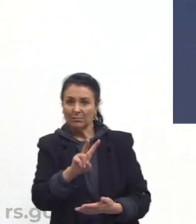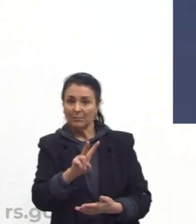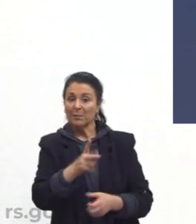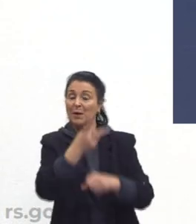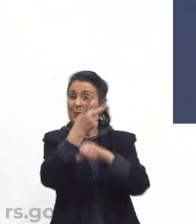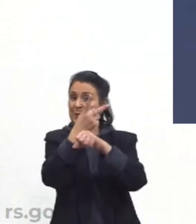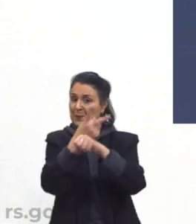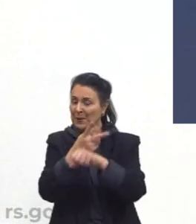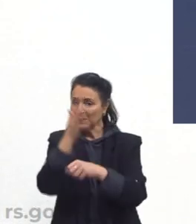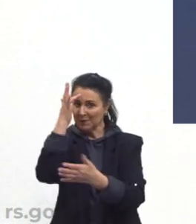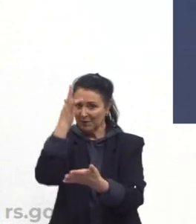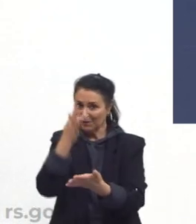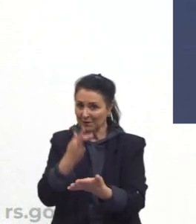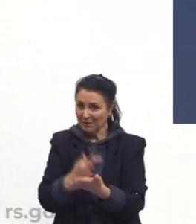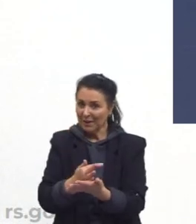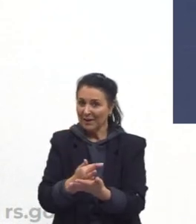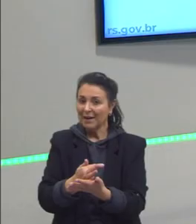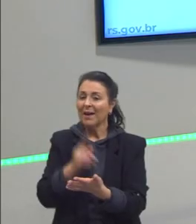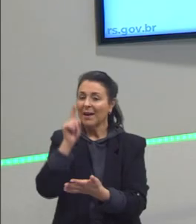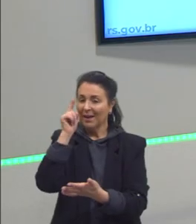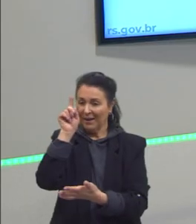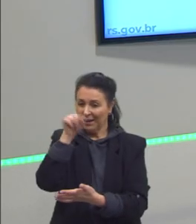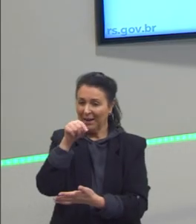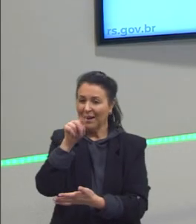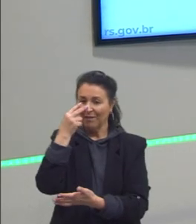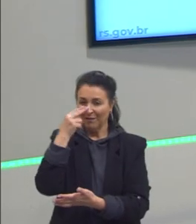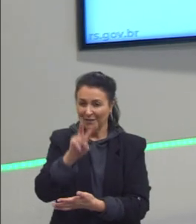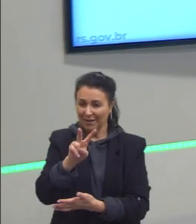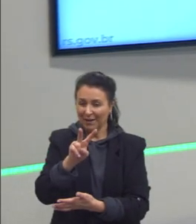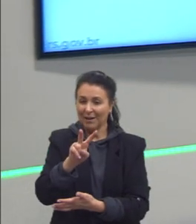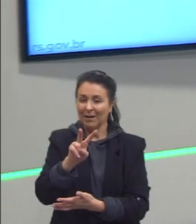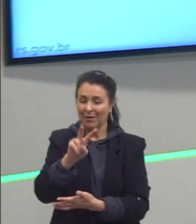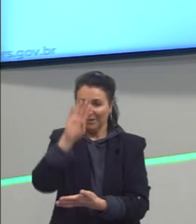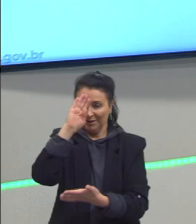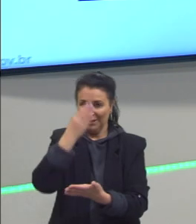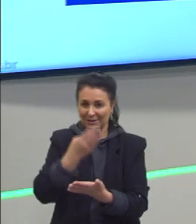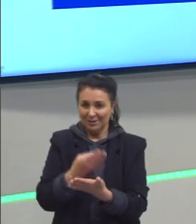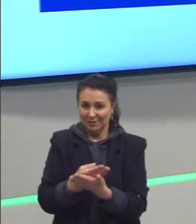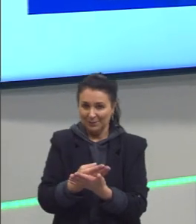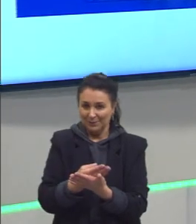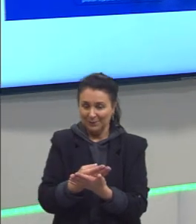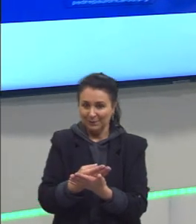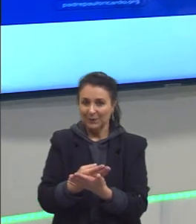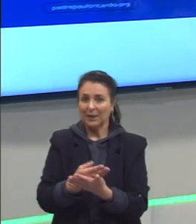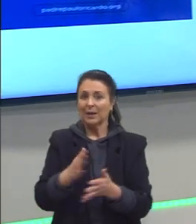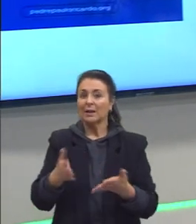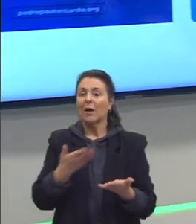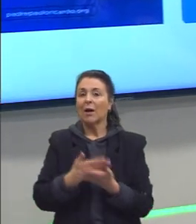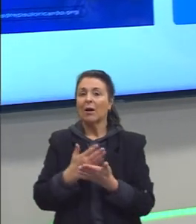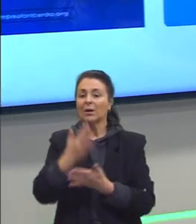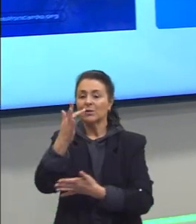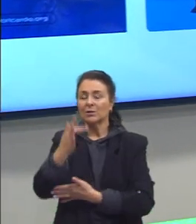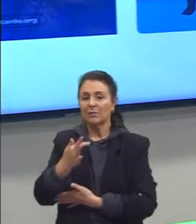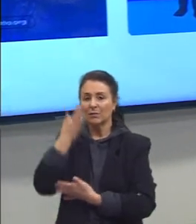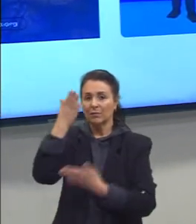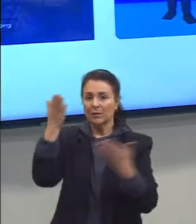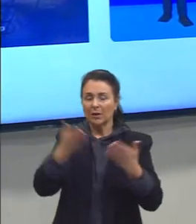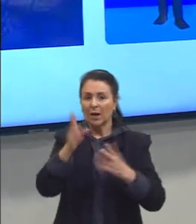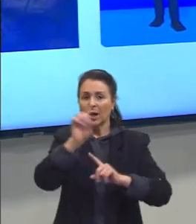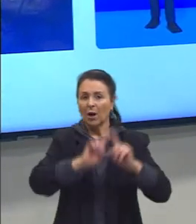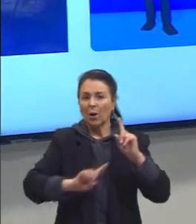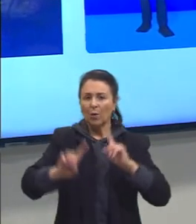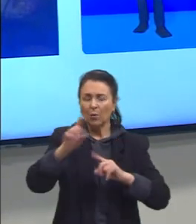da fé é ver o que cremos Santo Agostinho tantos temos a sala de Filosofia de hoje alguns